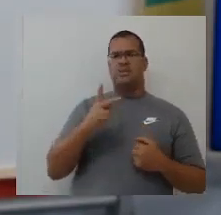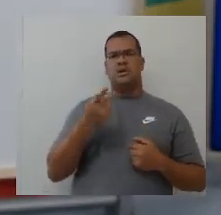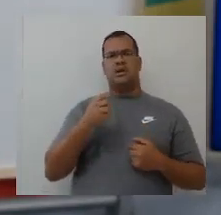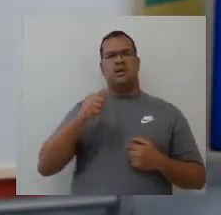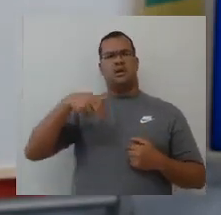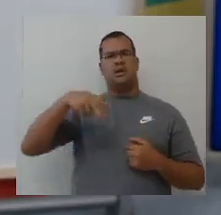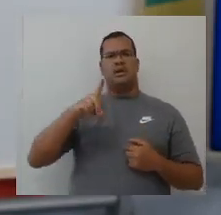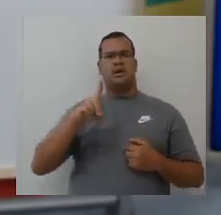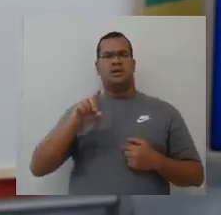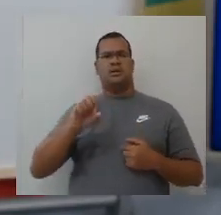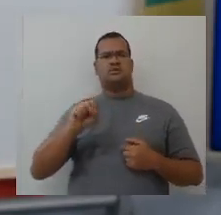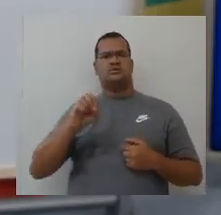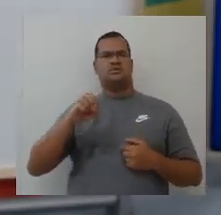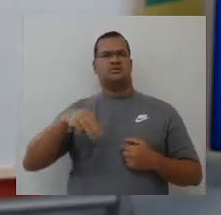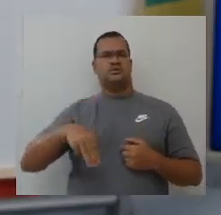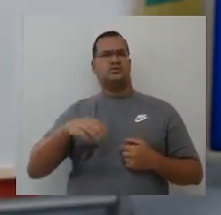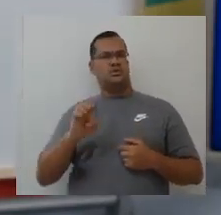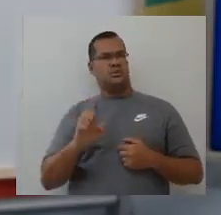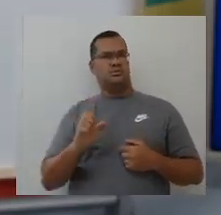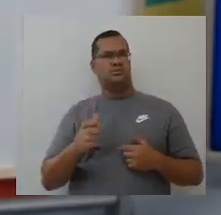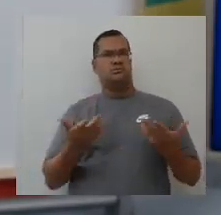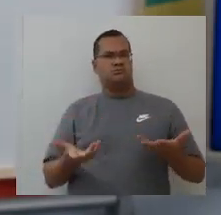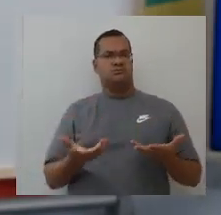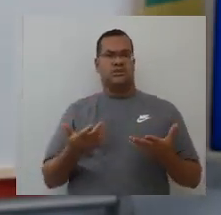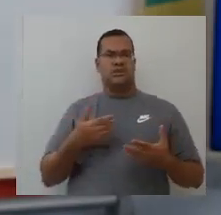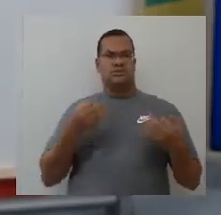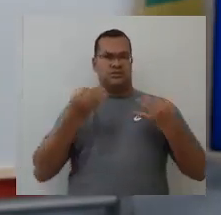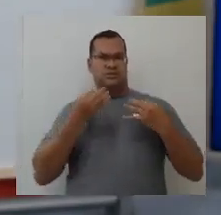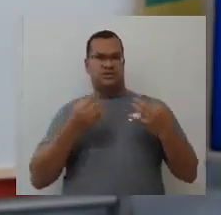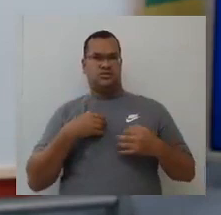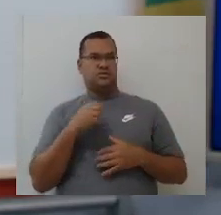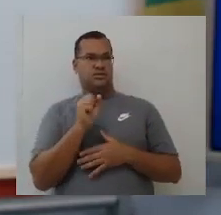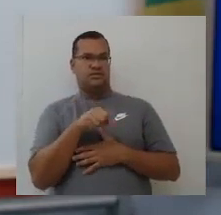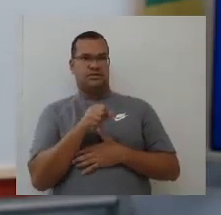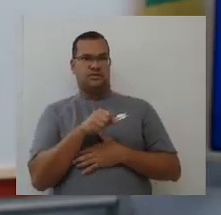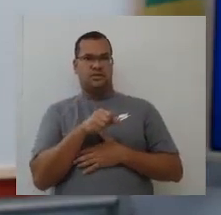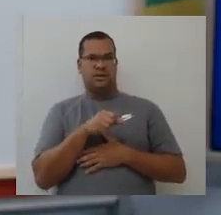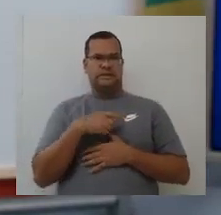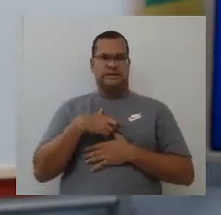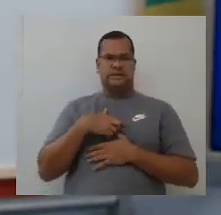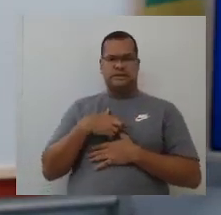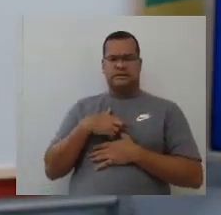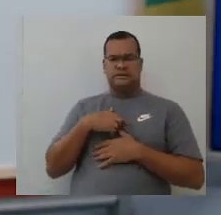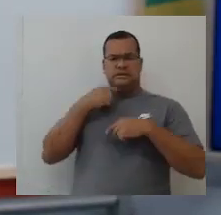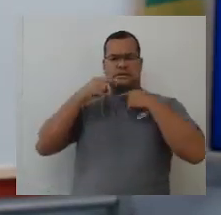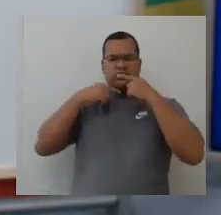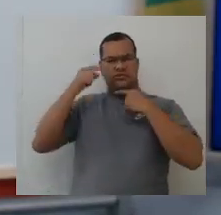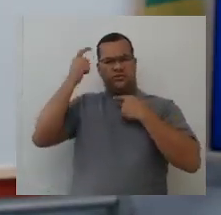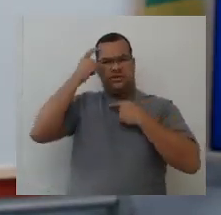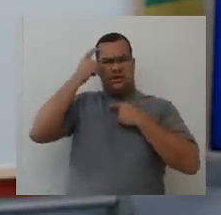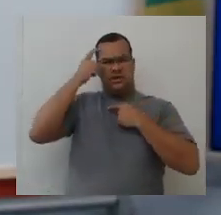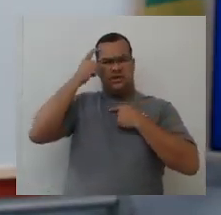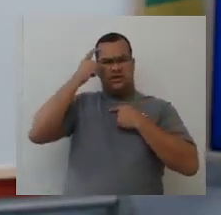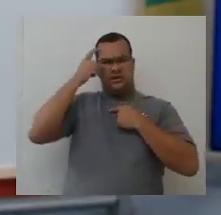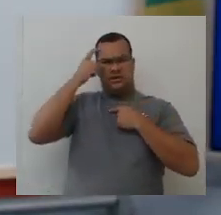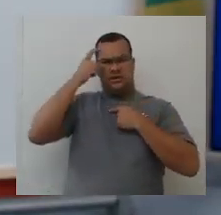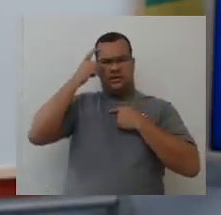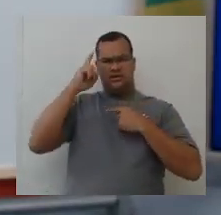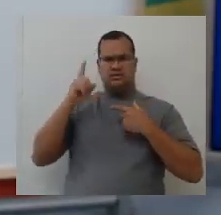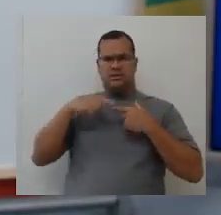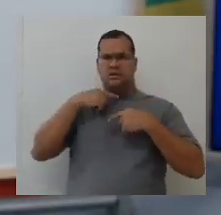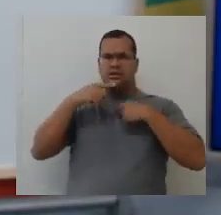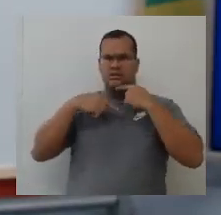sou lindo. Beleza, eu tô afirmando. Só que do nada gera uma dúvida aqui na minha cabeça. Será que eu sou mesmo?